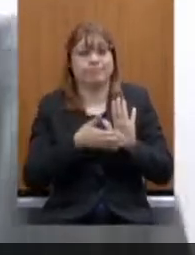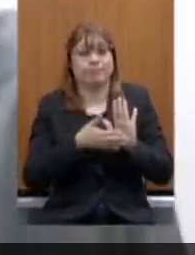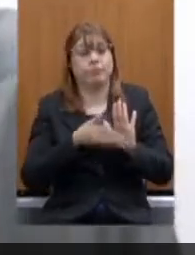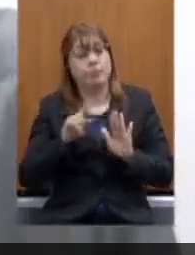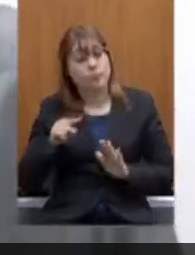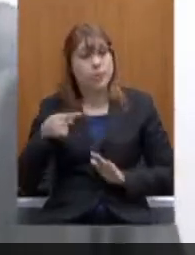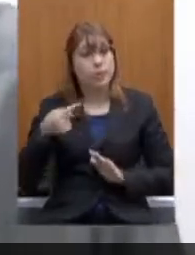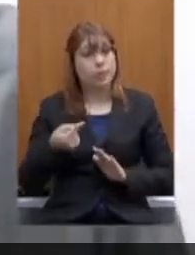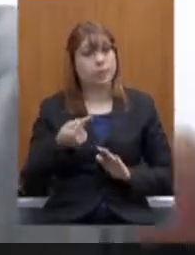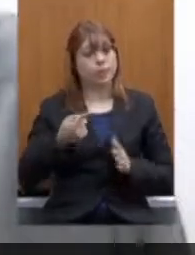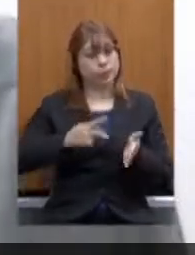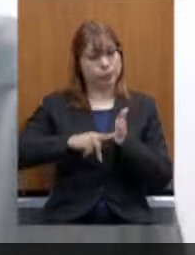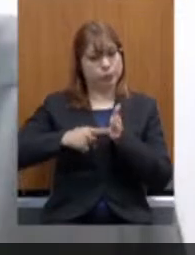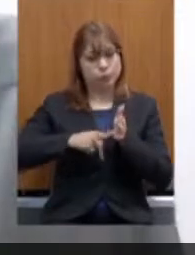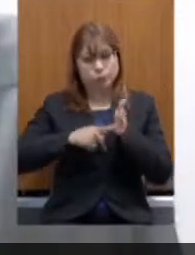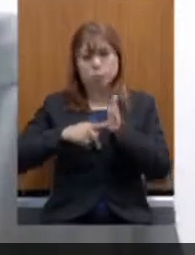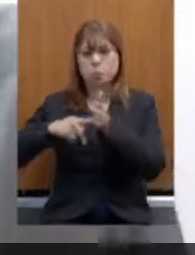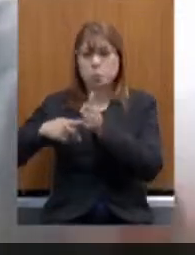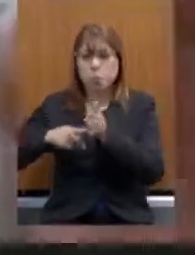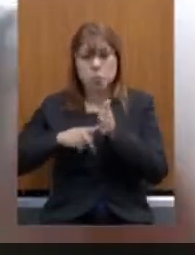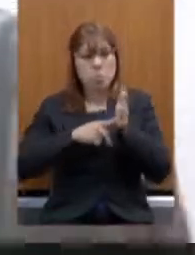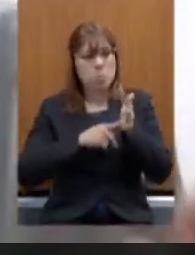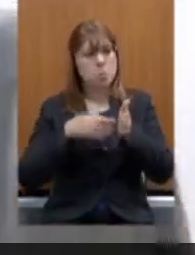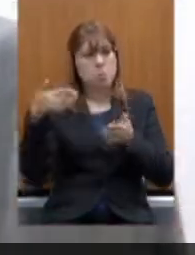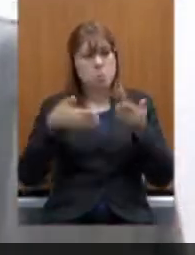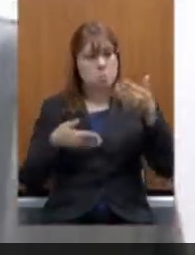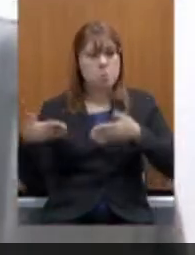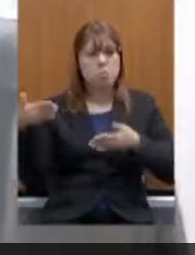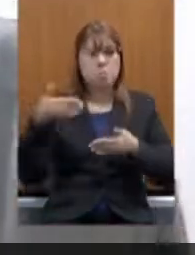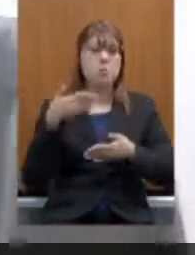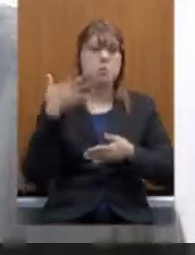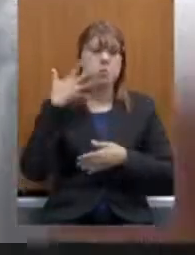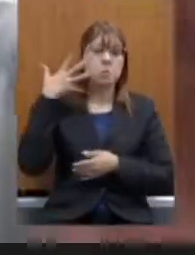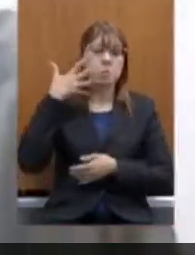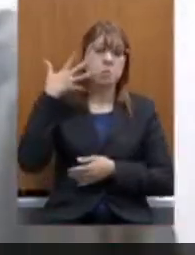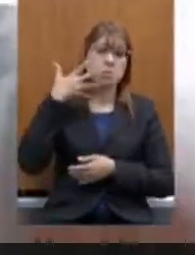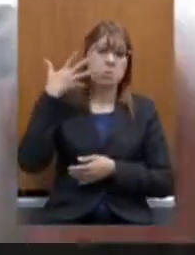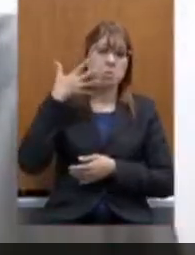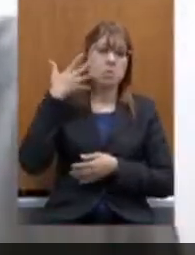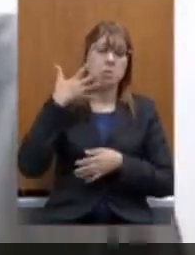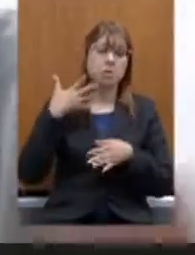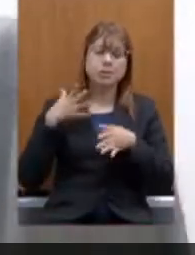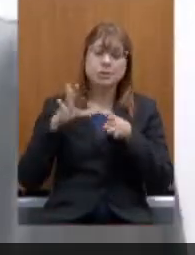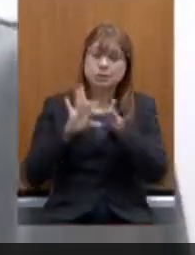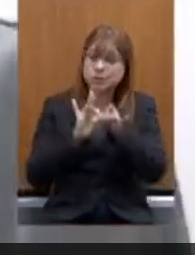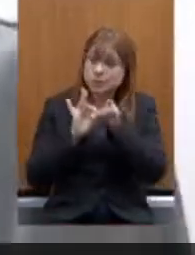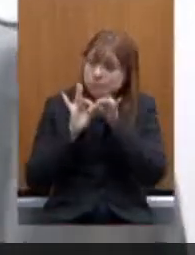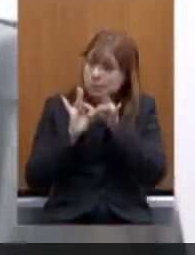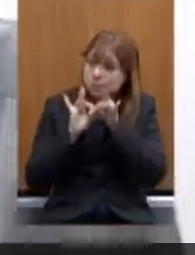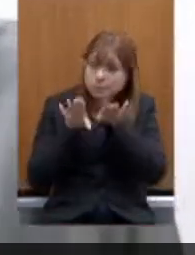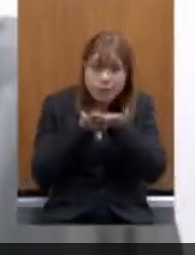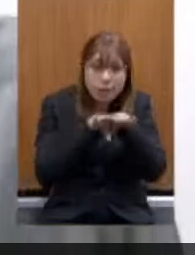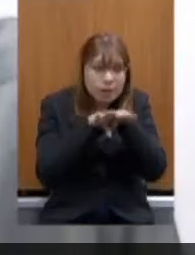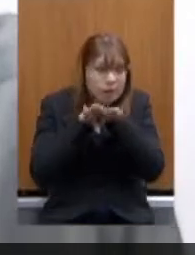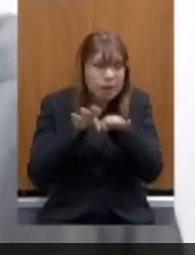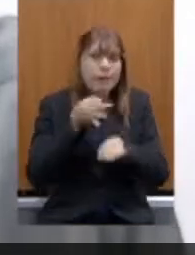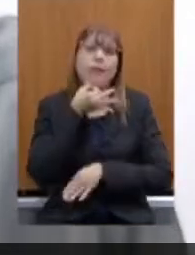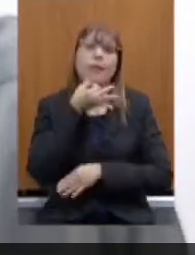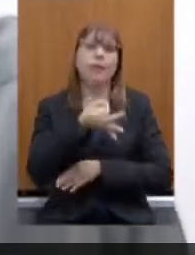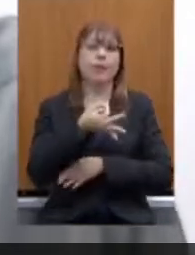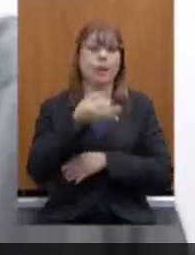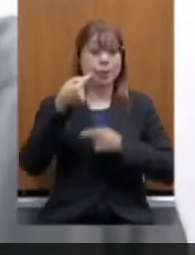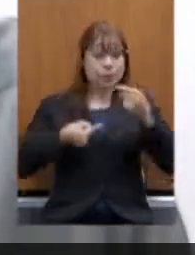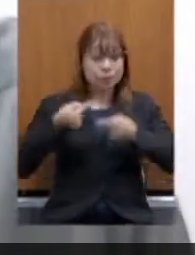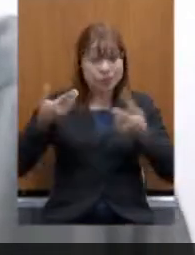nós escutamos os sindicatos que são uníssonos não dá para discutir dessa forma não